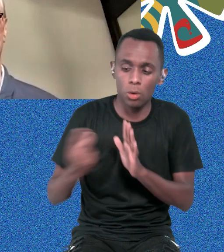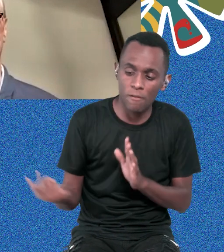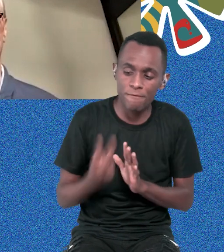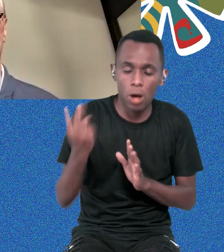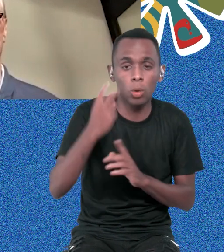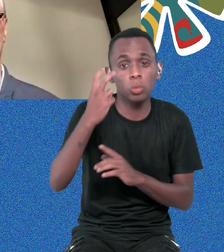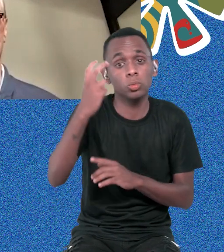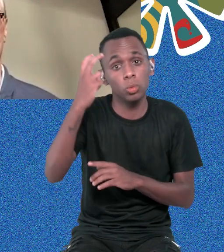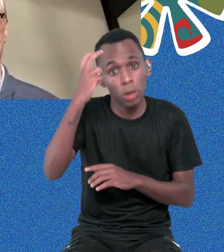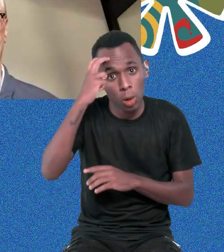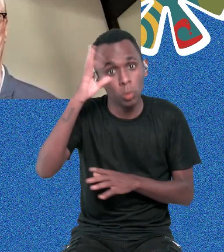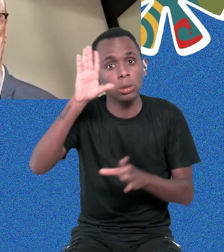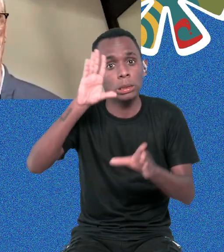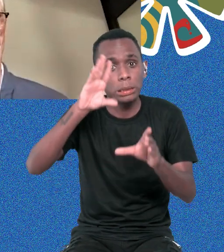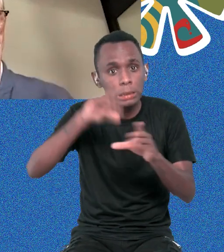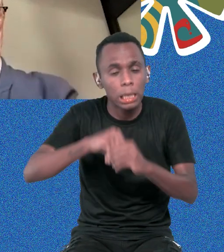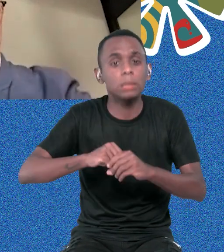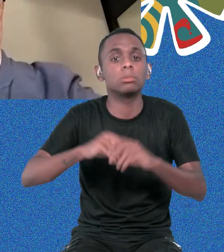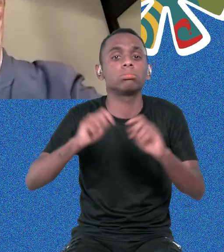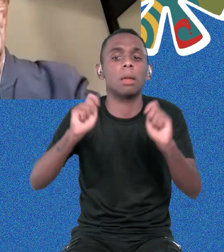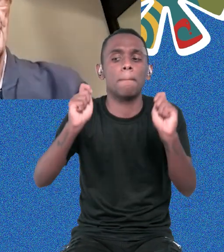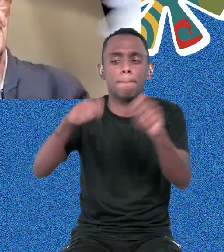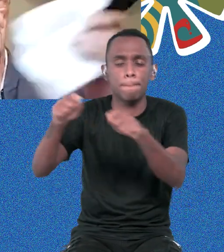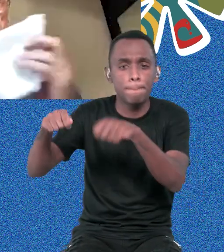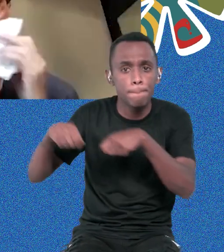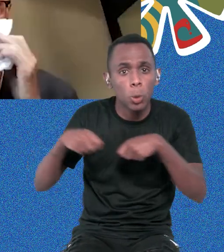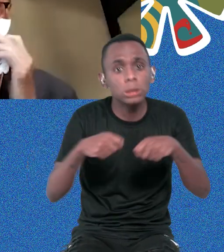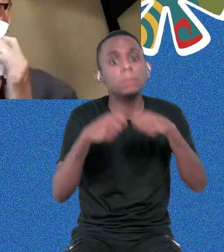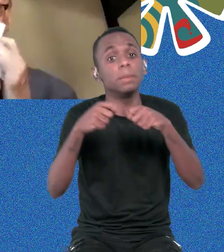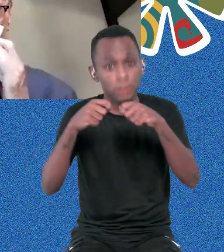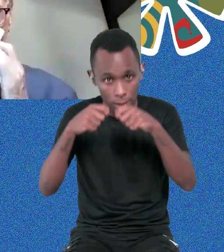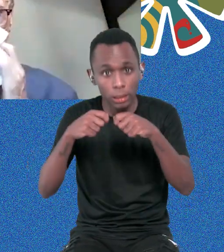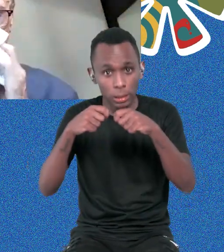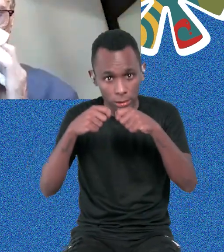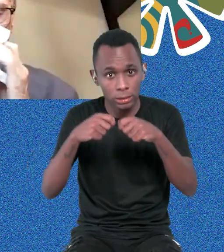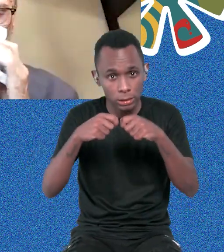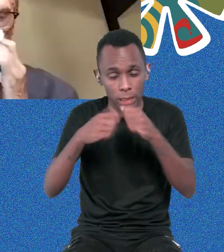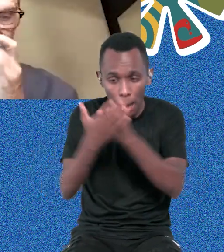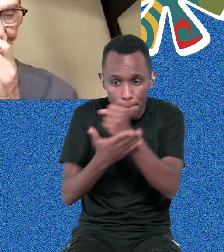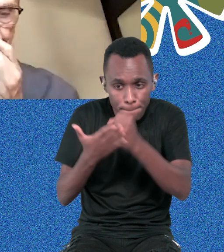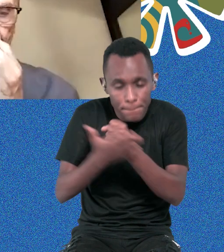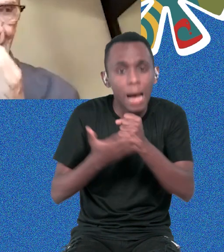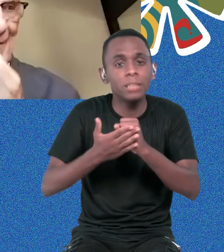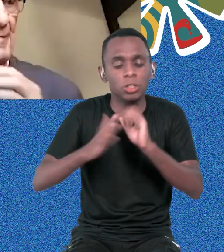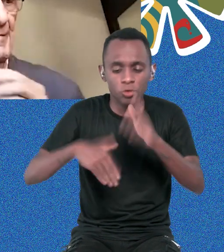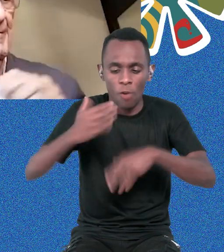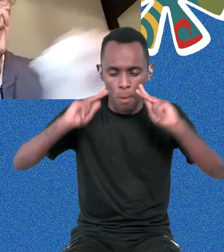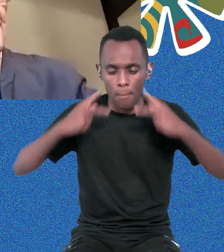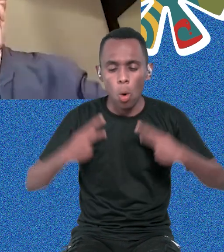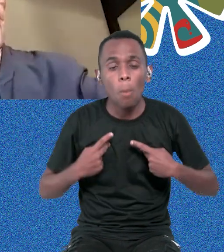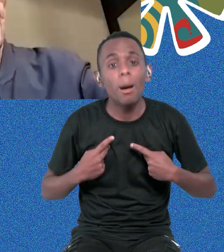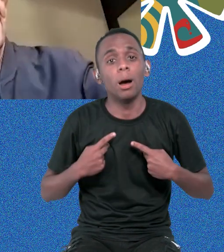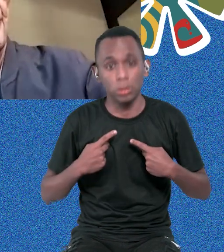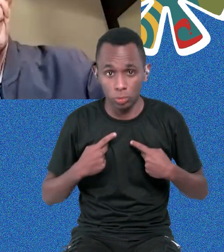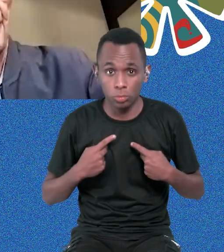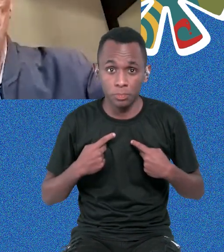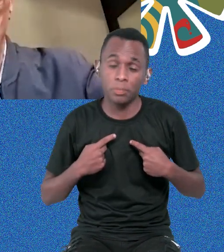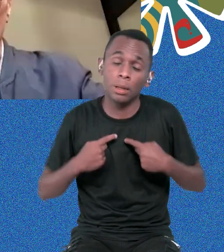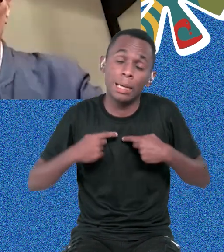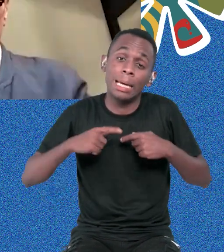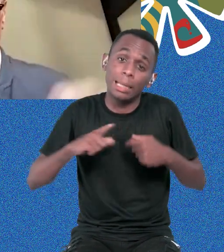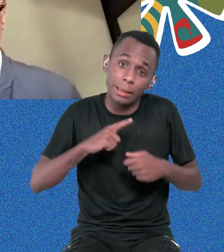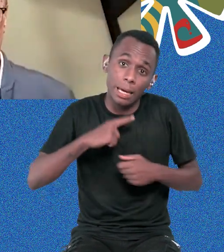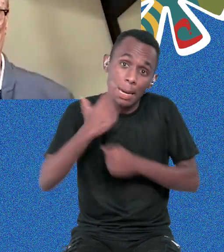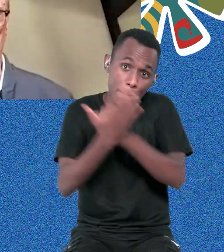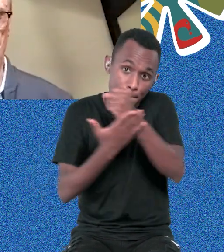patrimônio cultural dentro das dimensões, das matrizes de formação humana, tendo